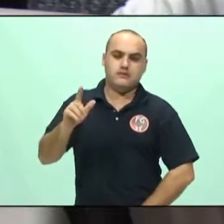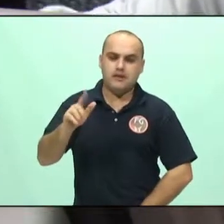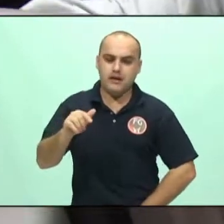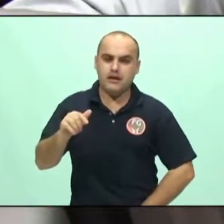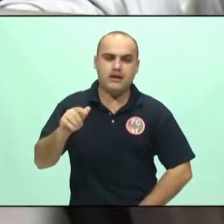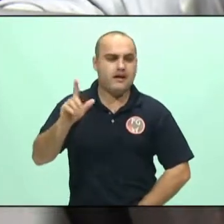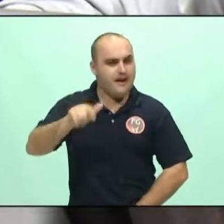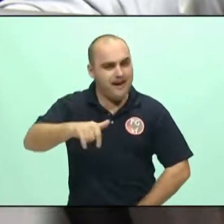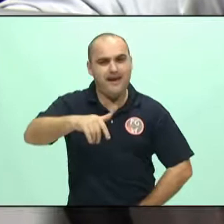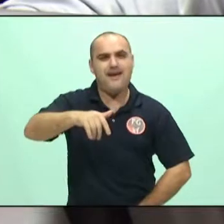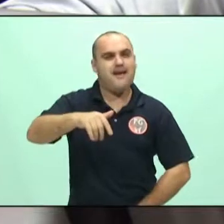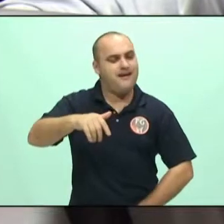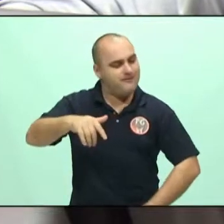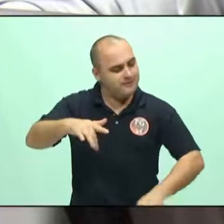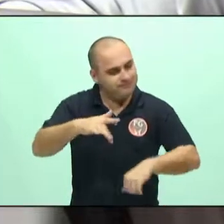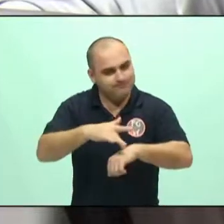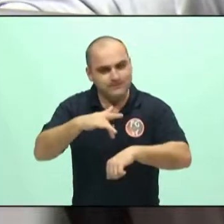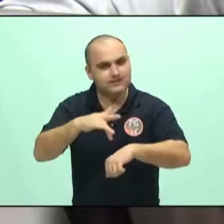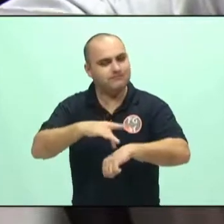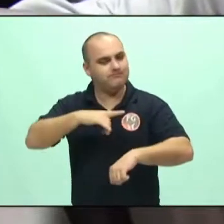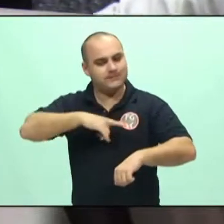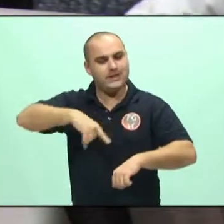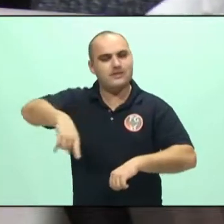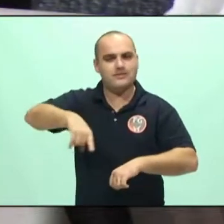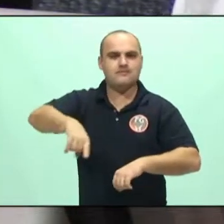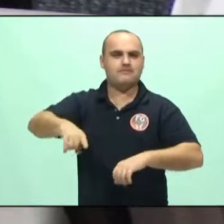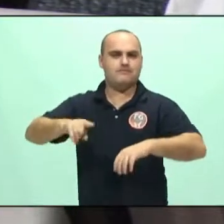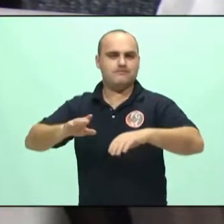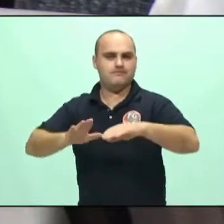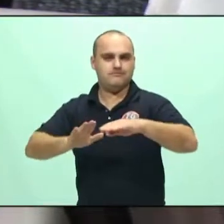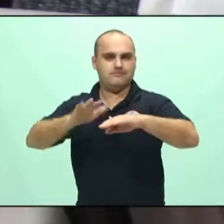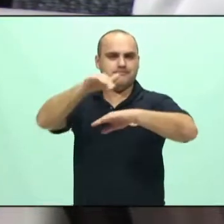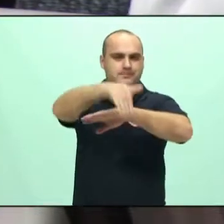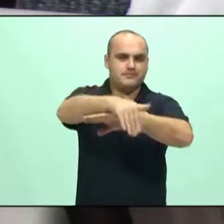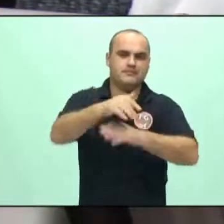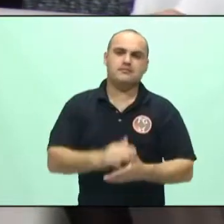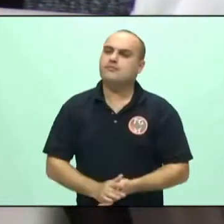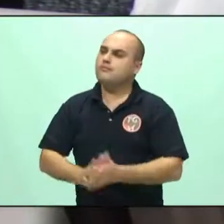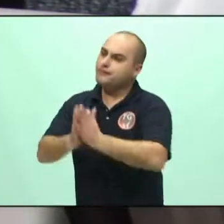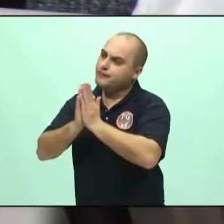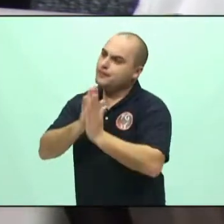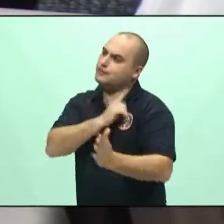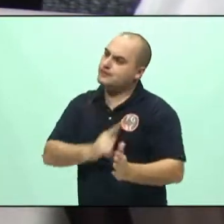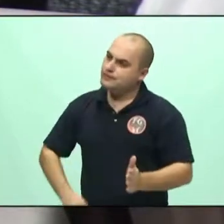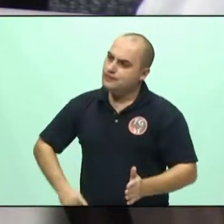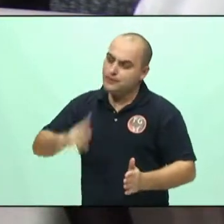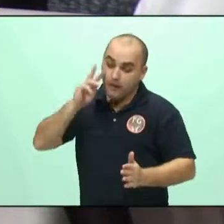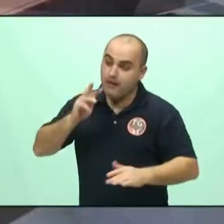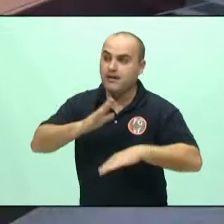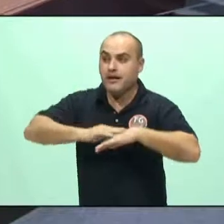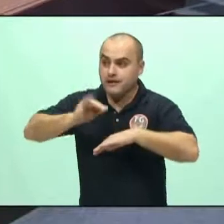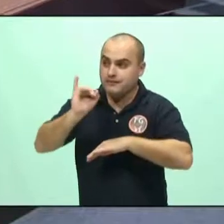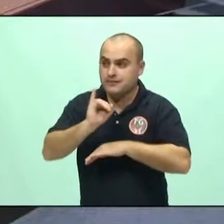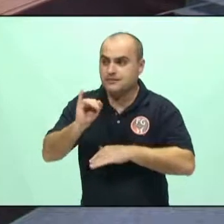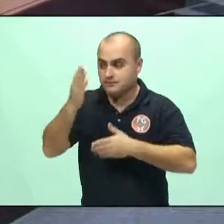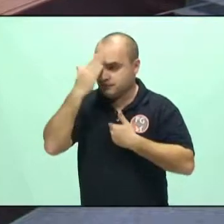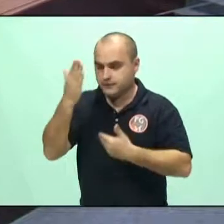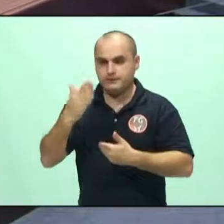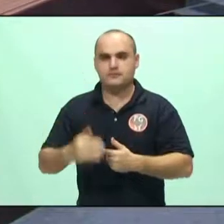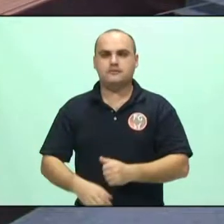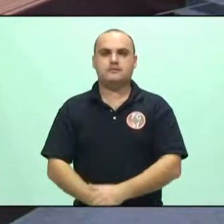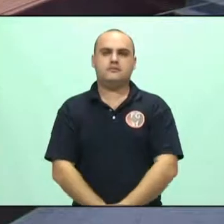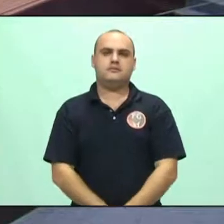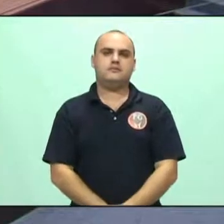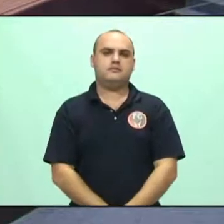o que acontece em nosso Trevo Governador dá uma olhadinha com carinho para Itajaí Muito obrigado muito bem